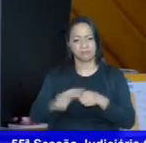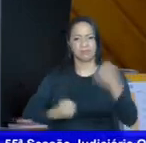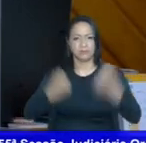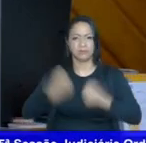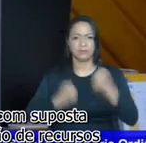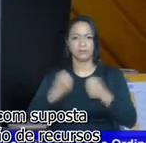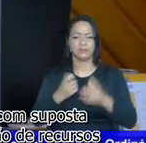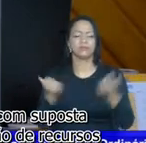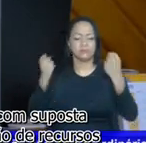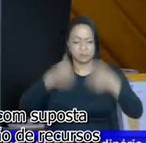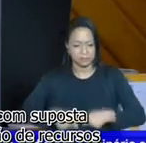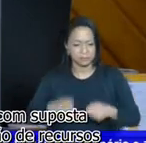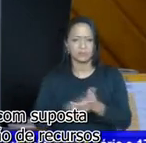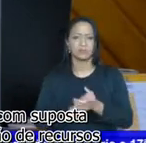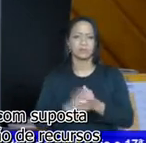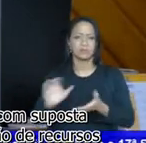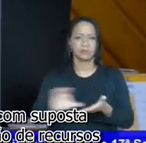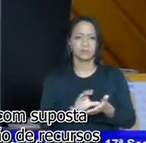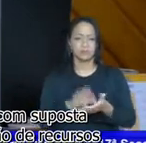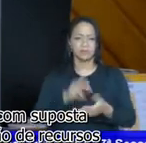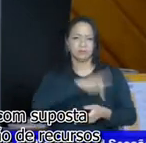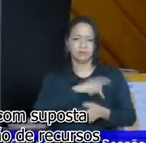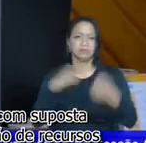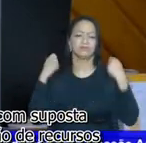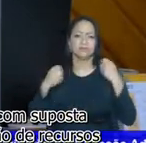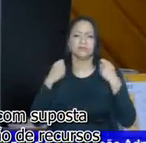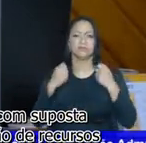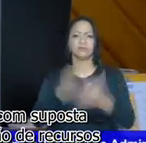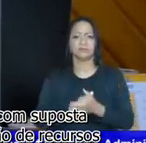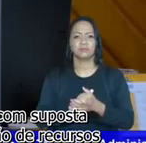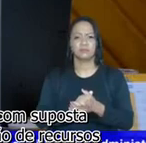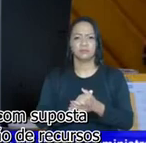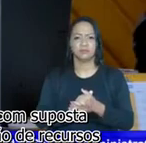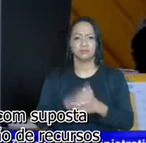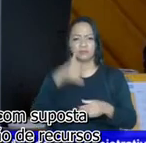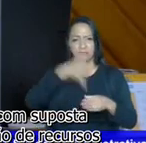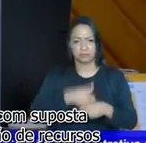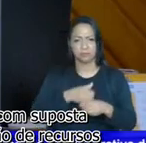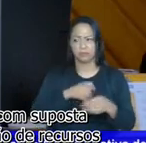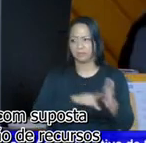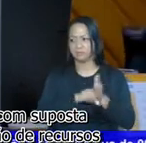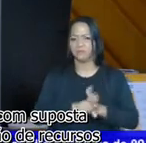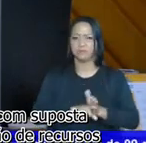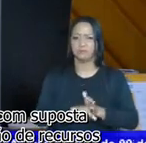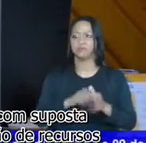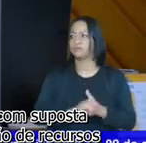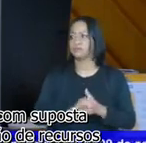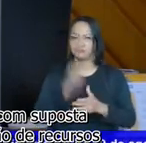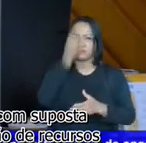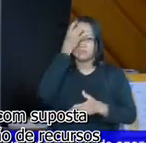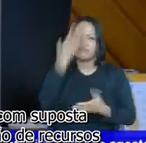realizada, possibilita a malversação de recurso público de campanha com suposta aquisição de combustível sem fiscalização e